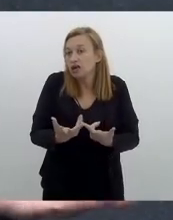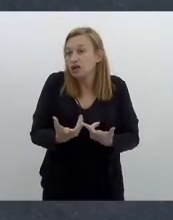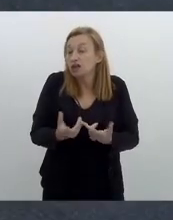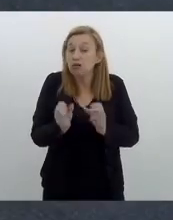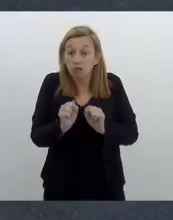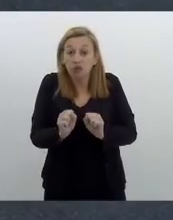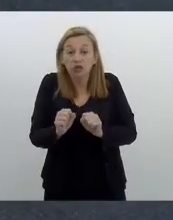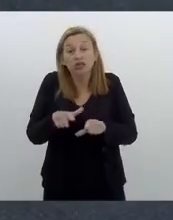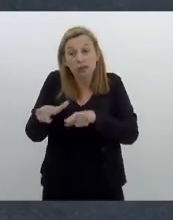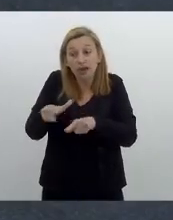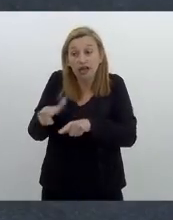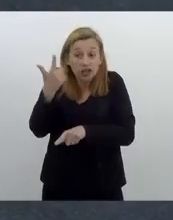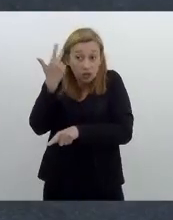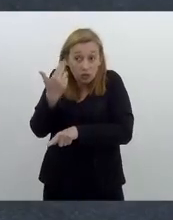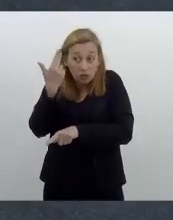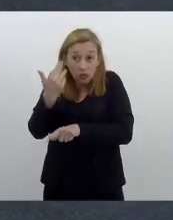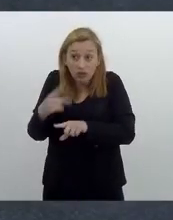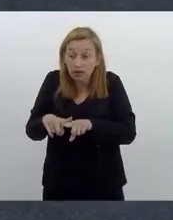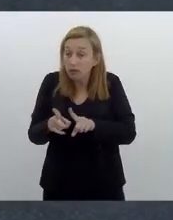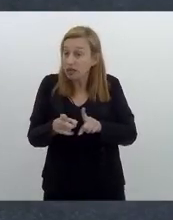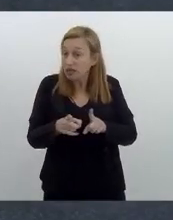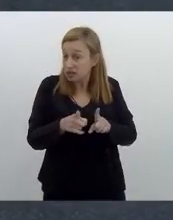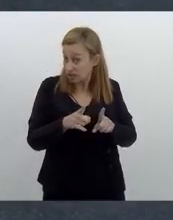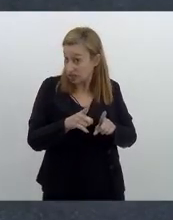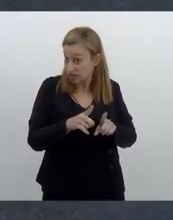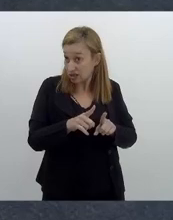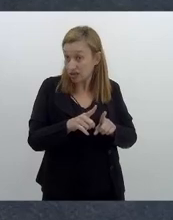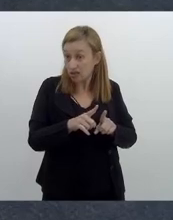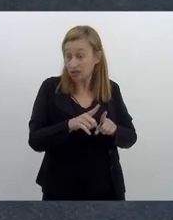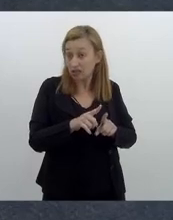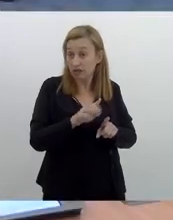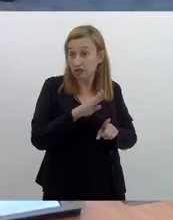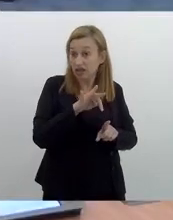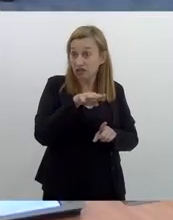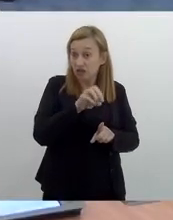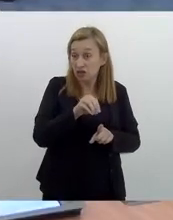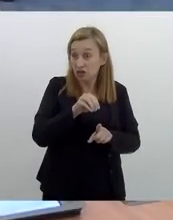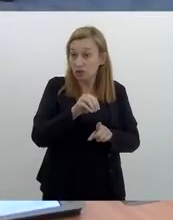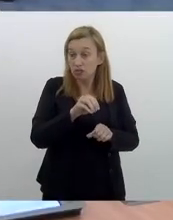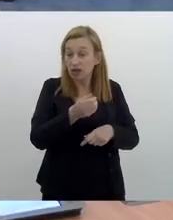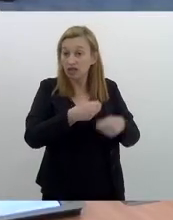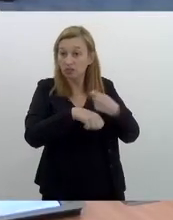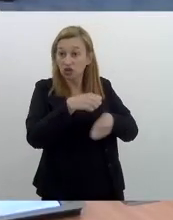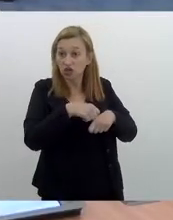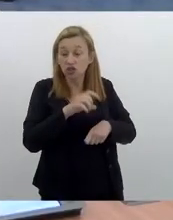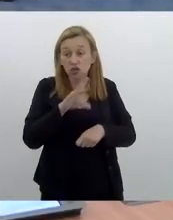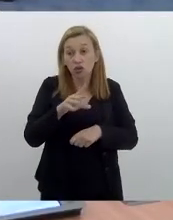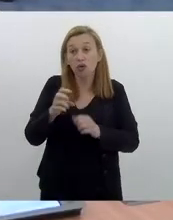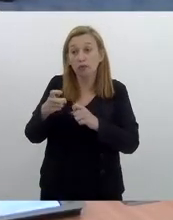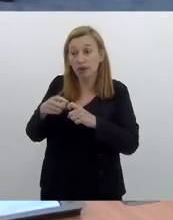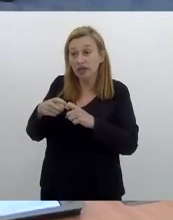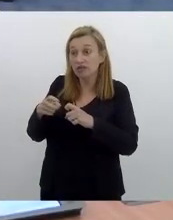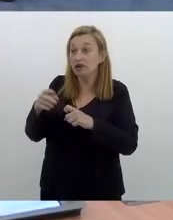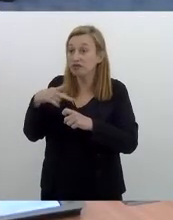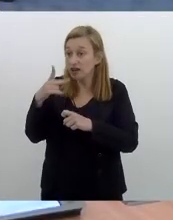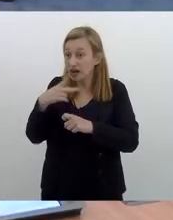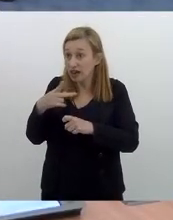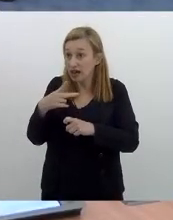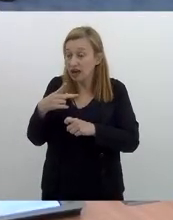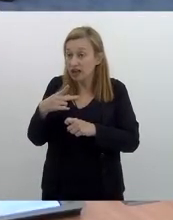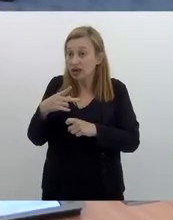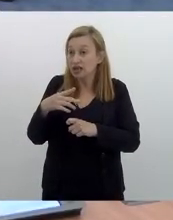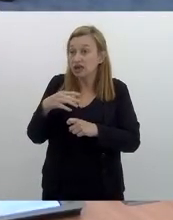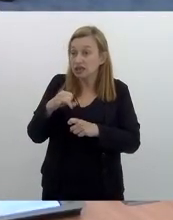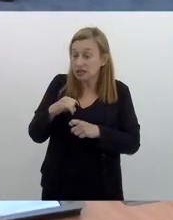trabalhando Sem problema nenhum Só que esse benefício Não é um benefício Administrativo É um benefício Médico Quem vai dizer Eu só estou querendo